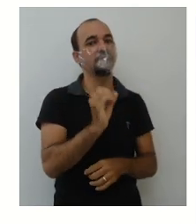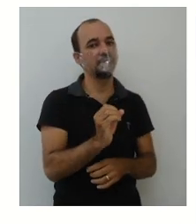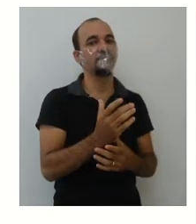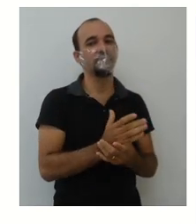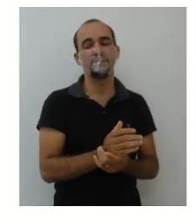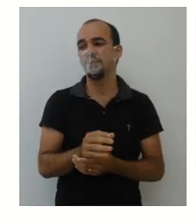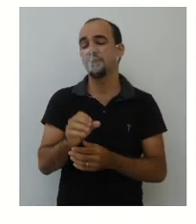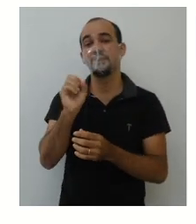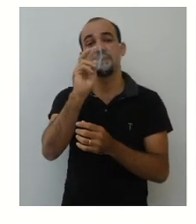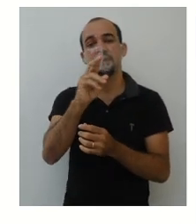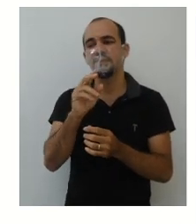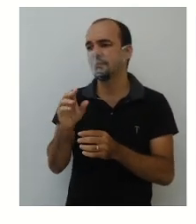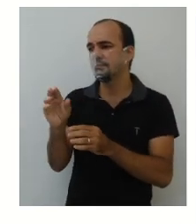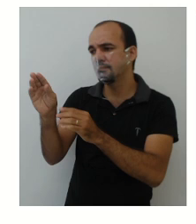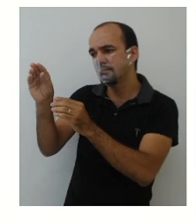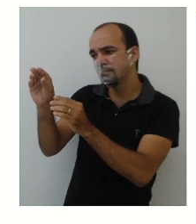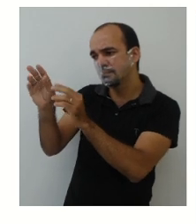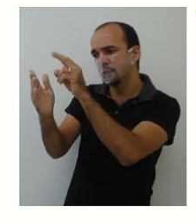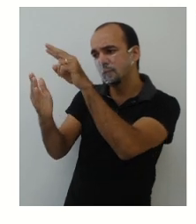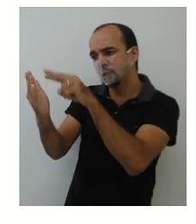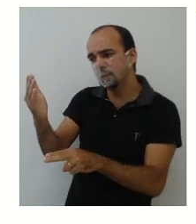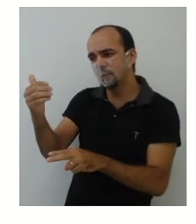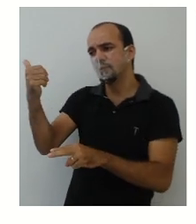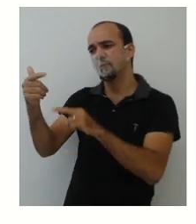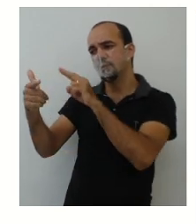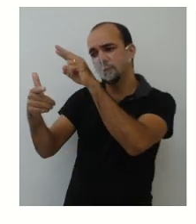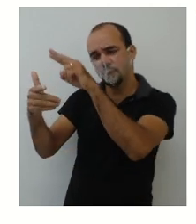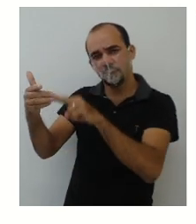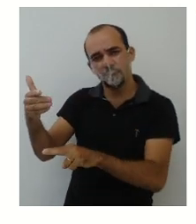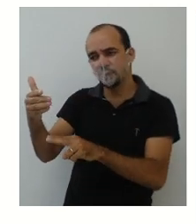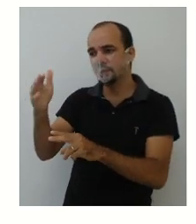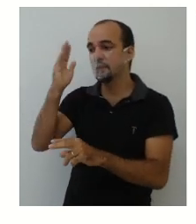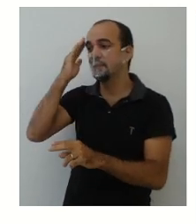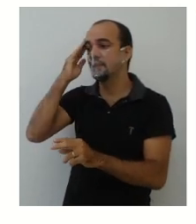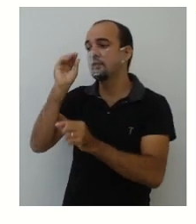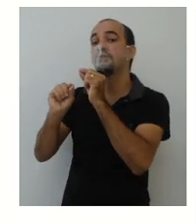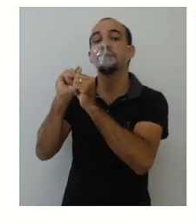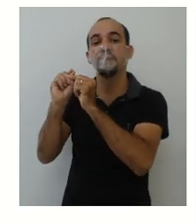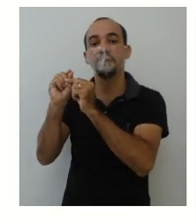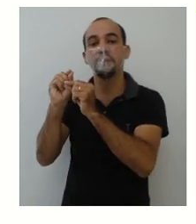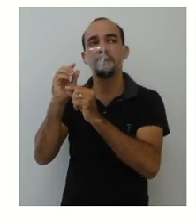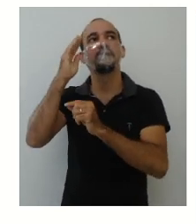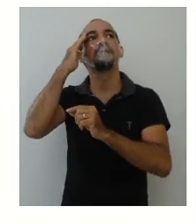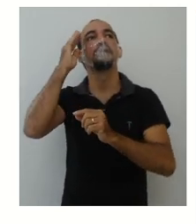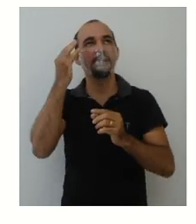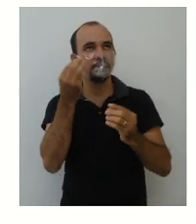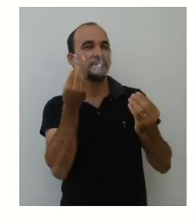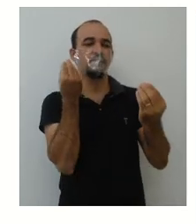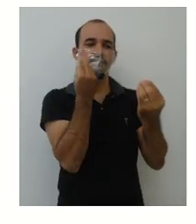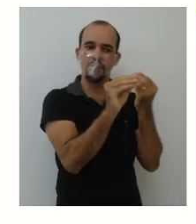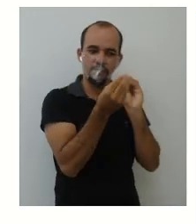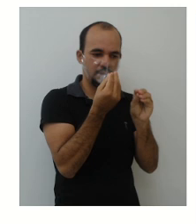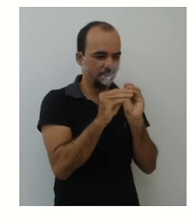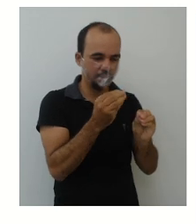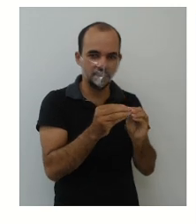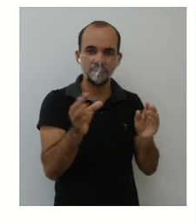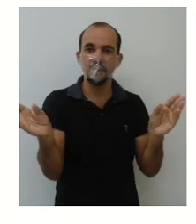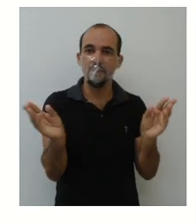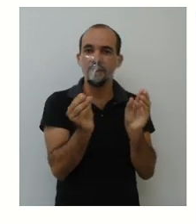mas não pode usar as mesmas palavras que tem no texto base. E também não